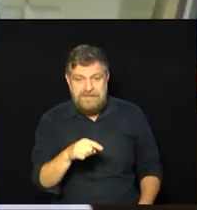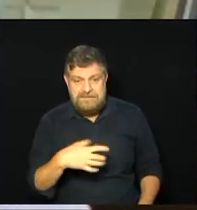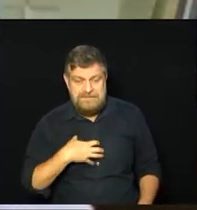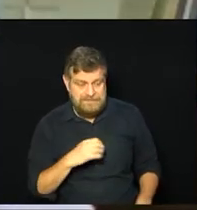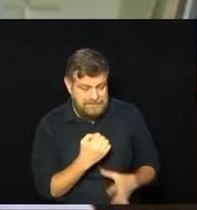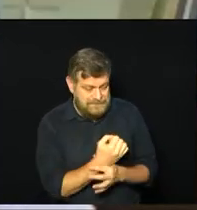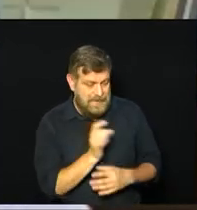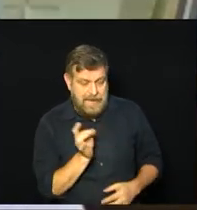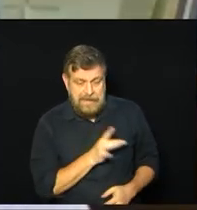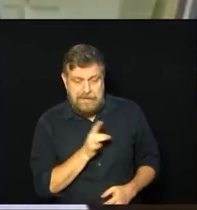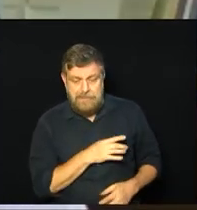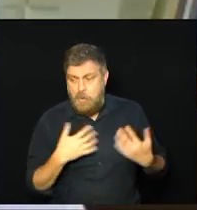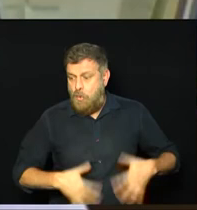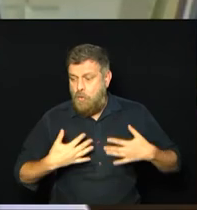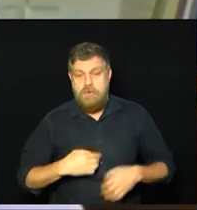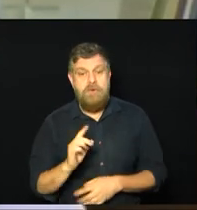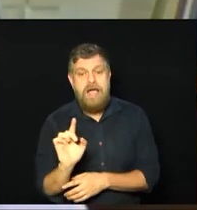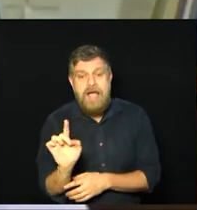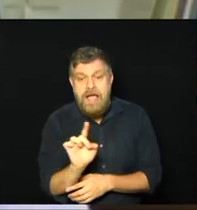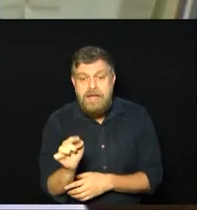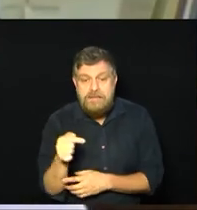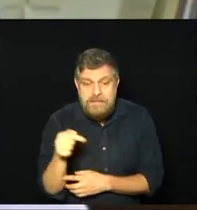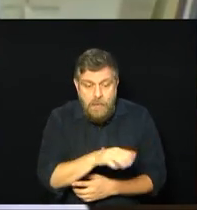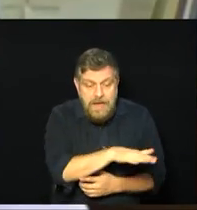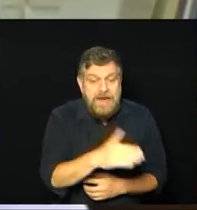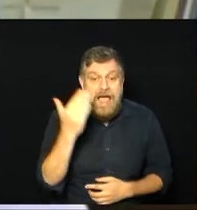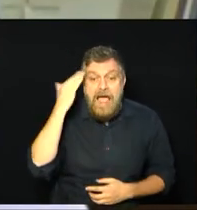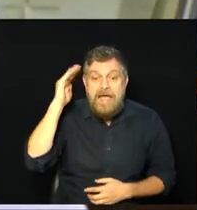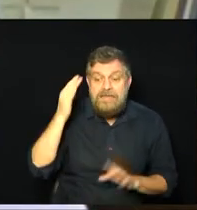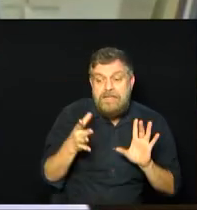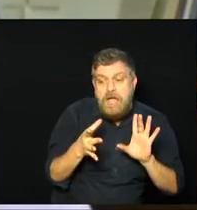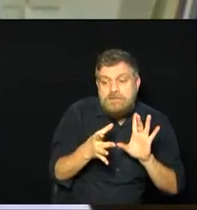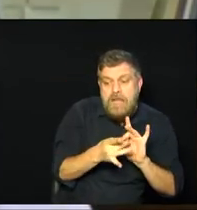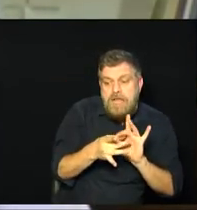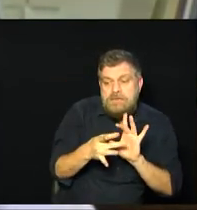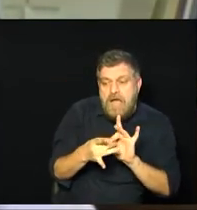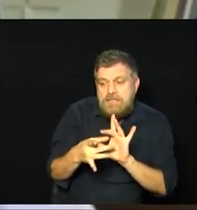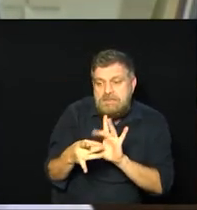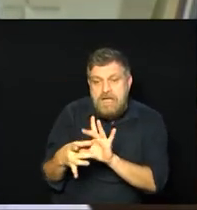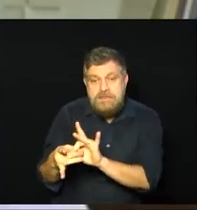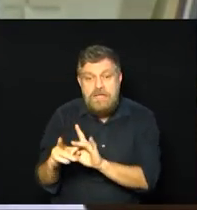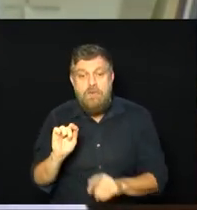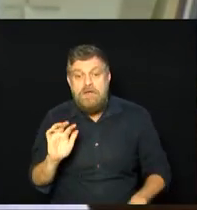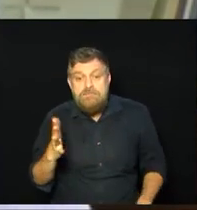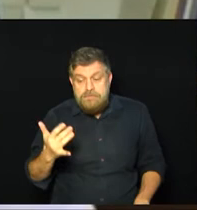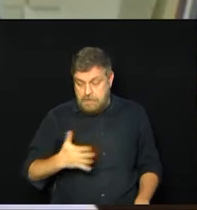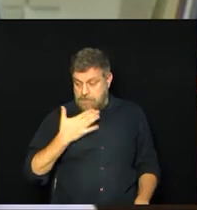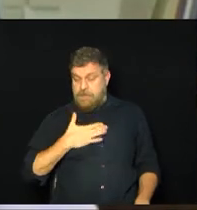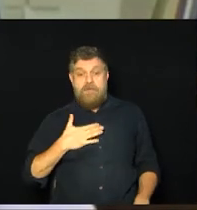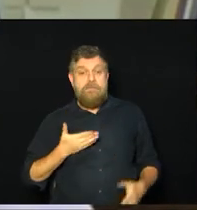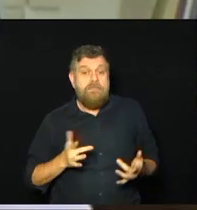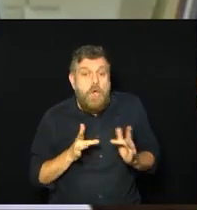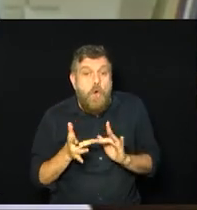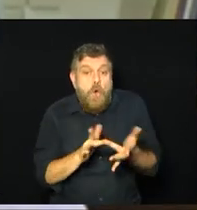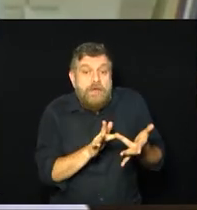e com um medo extremo, mas sim entender o contexto que ela estava vivendo, entender porque de repente ela perdeu contato